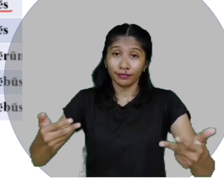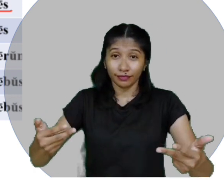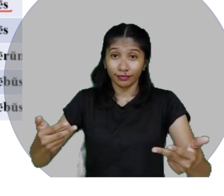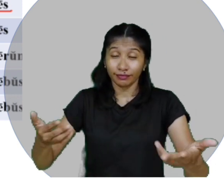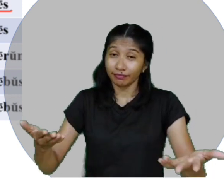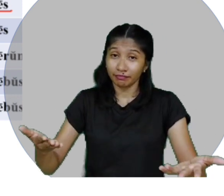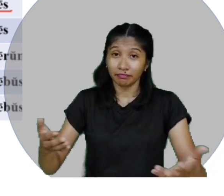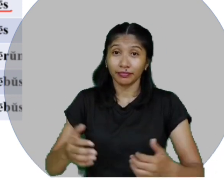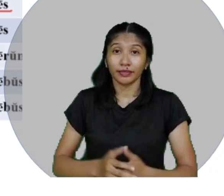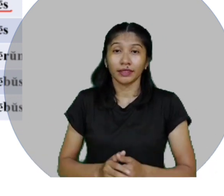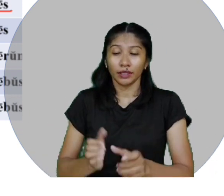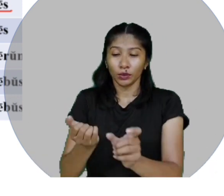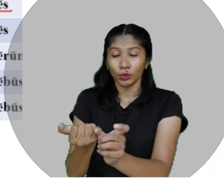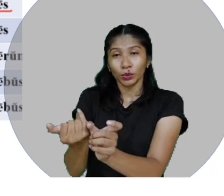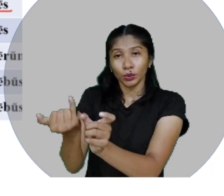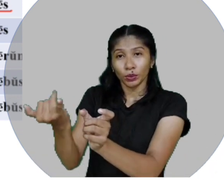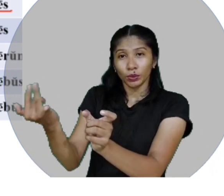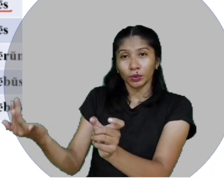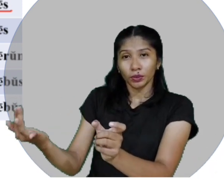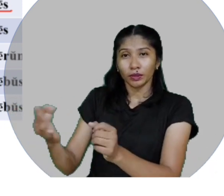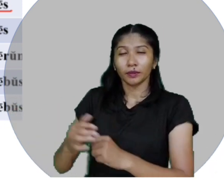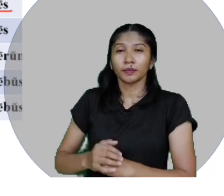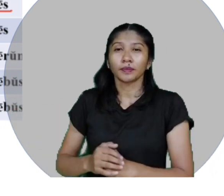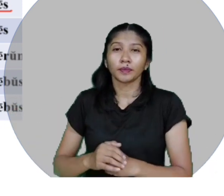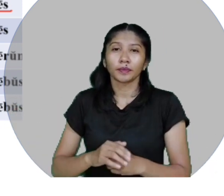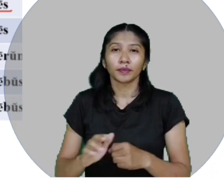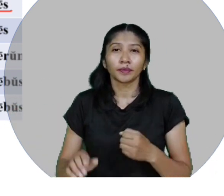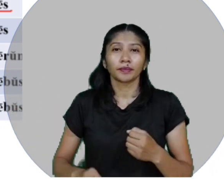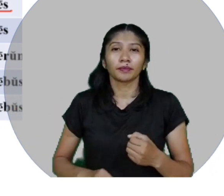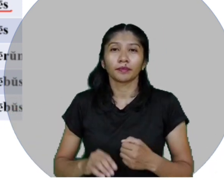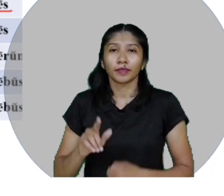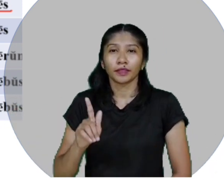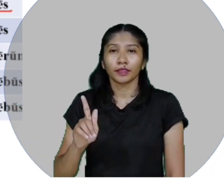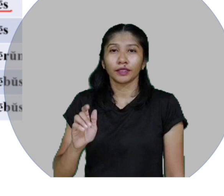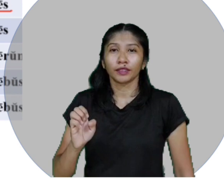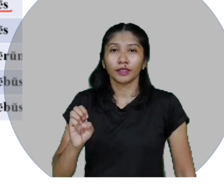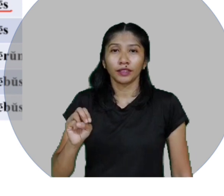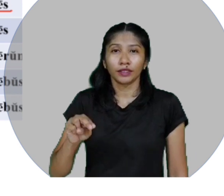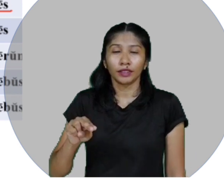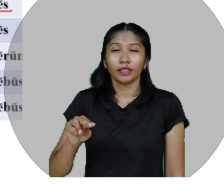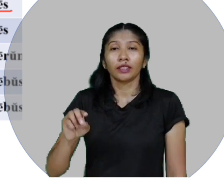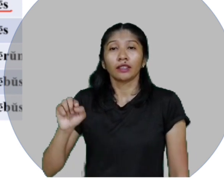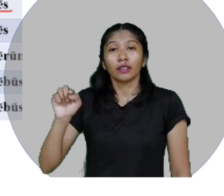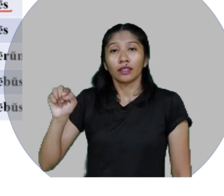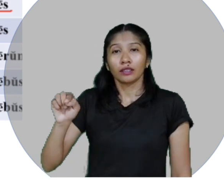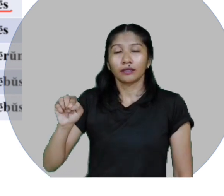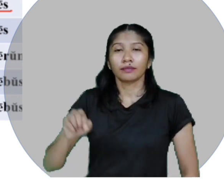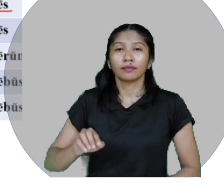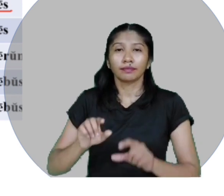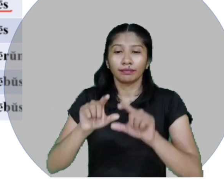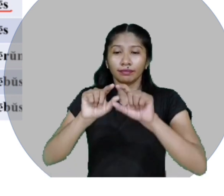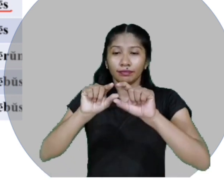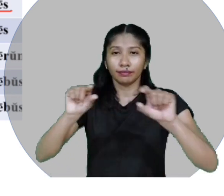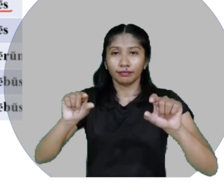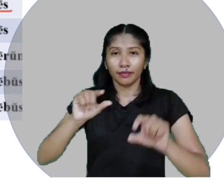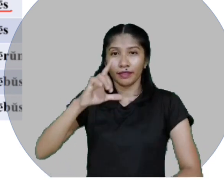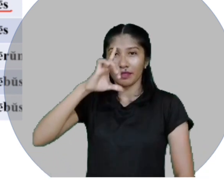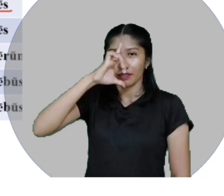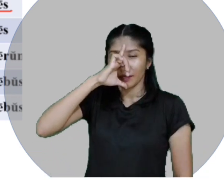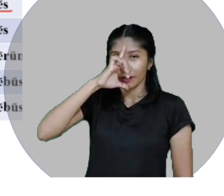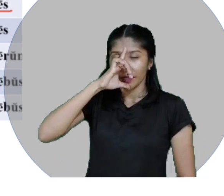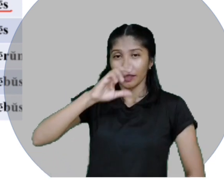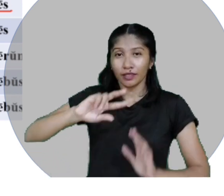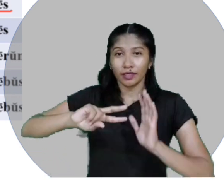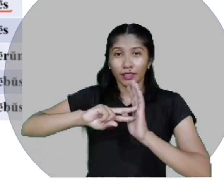ao genitivo singular. Aurea domus rei, a casa dourada